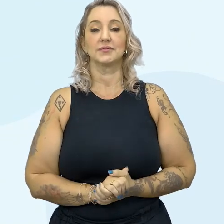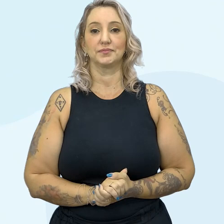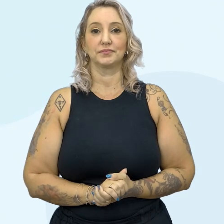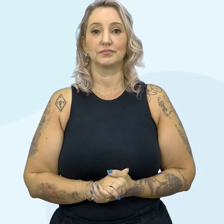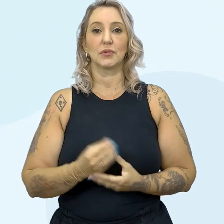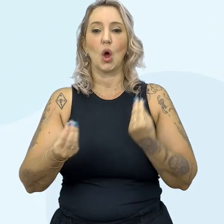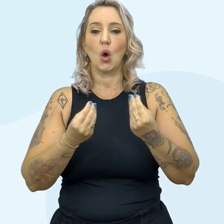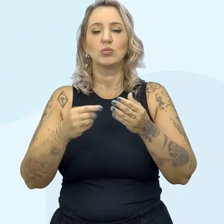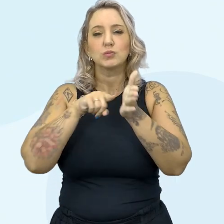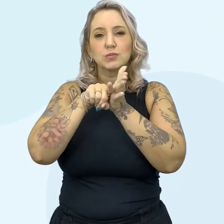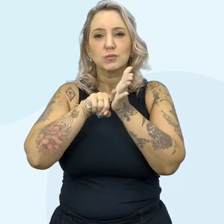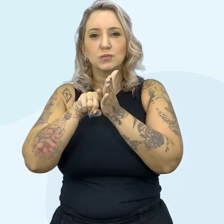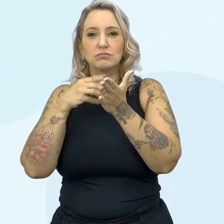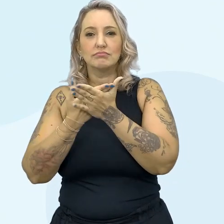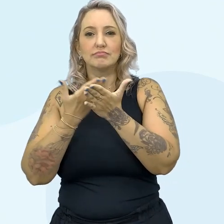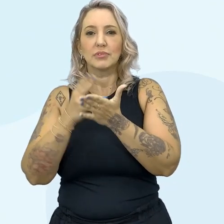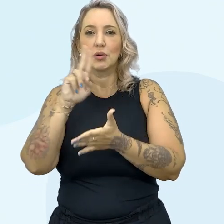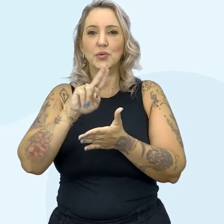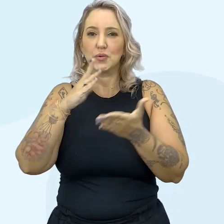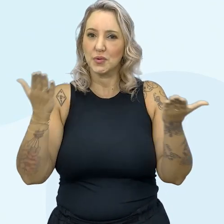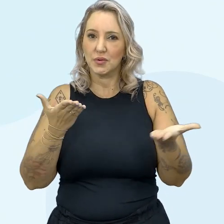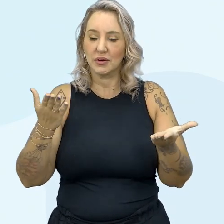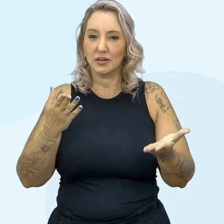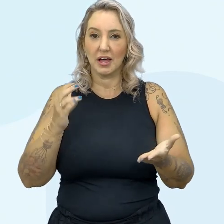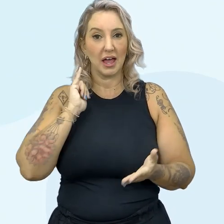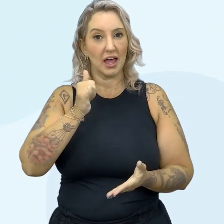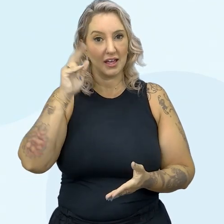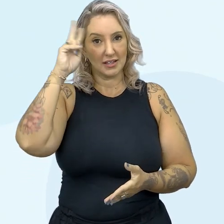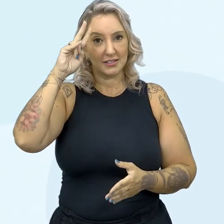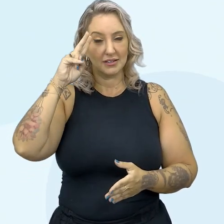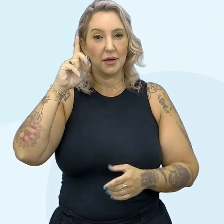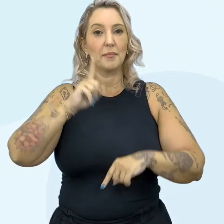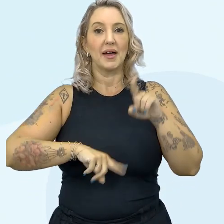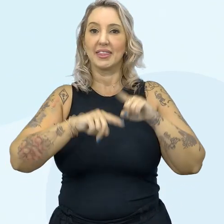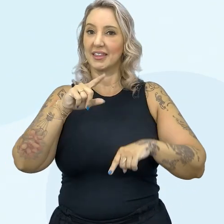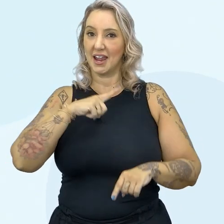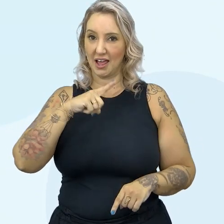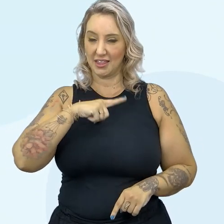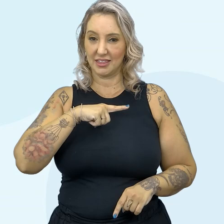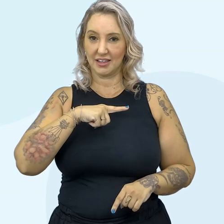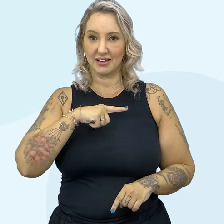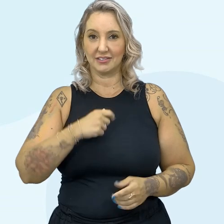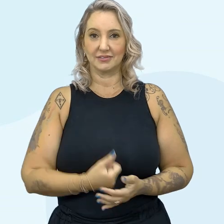foram utilizadas para essa formação de hoje. Sempre lembrando que tem o material lá, né?